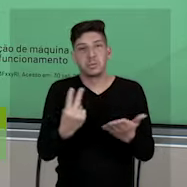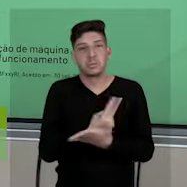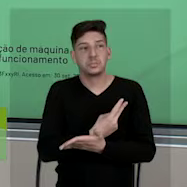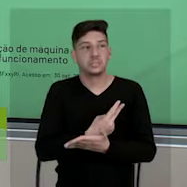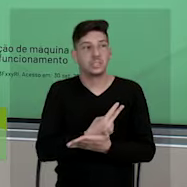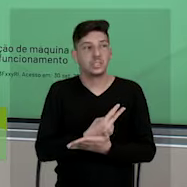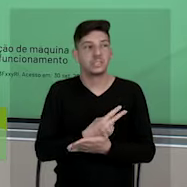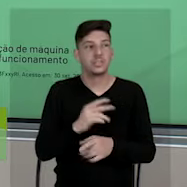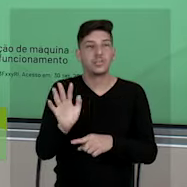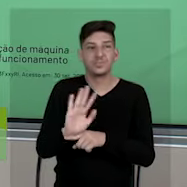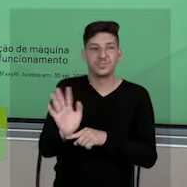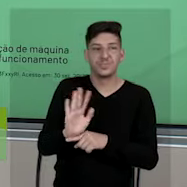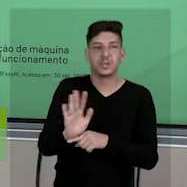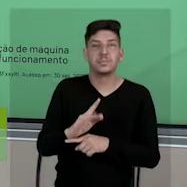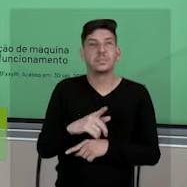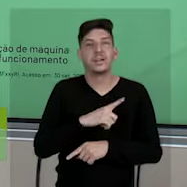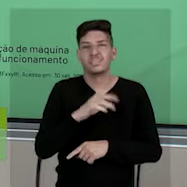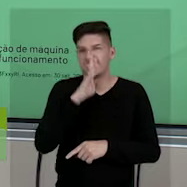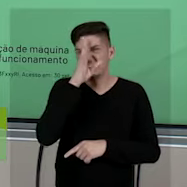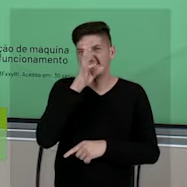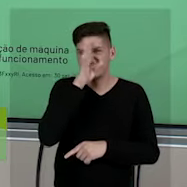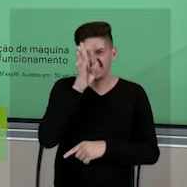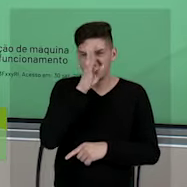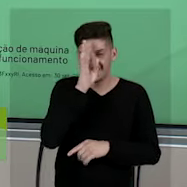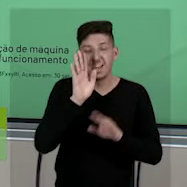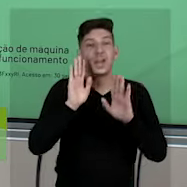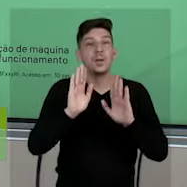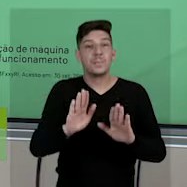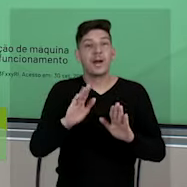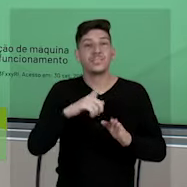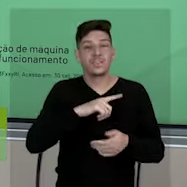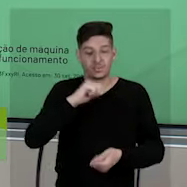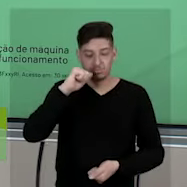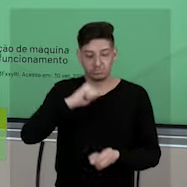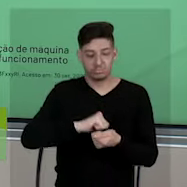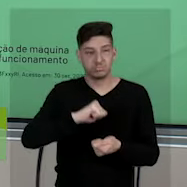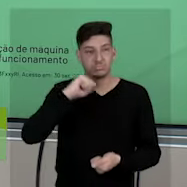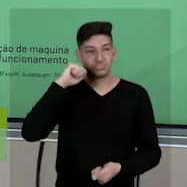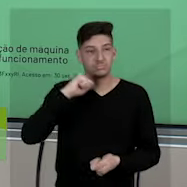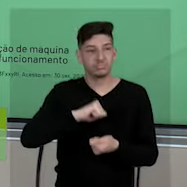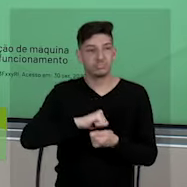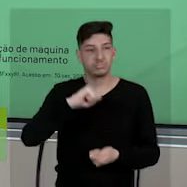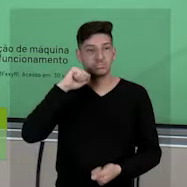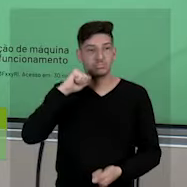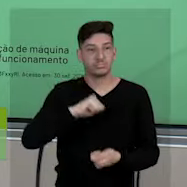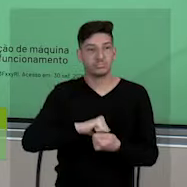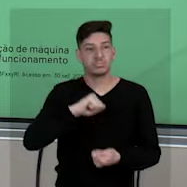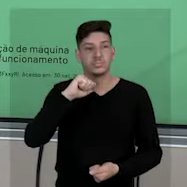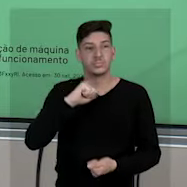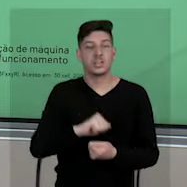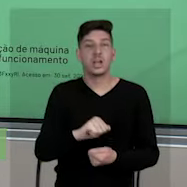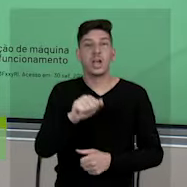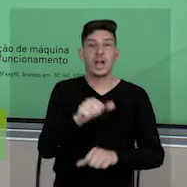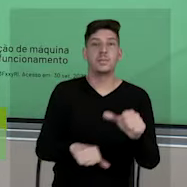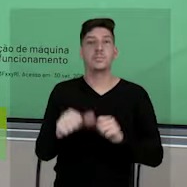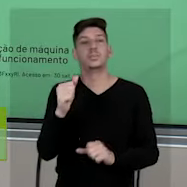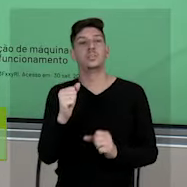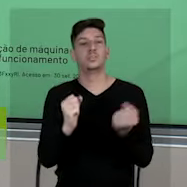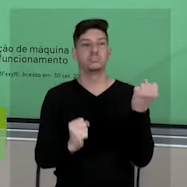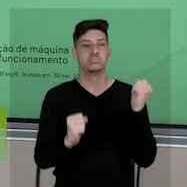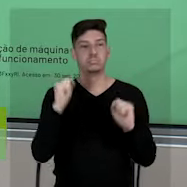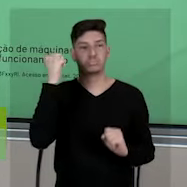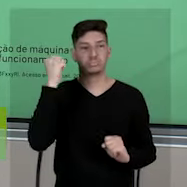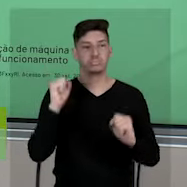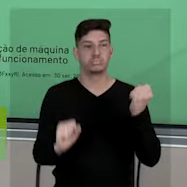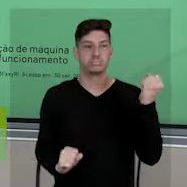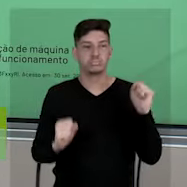às vezes são bem fantásticos, mas no final das contas você tem uma válvula de pressão que é alterada, e aí a pressão dentro daquele sistema, dentro daquela